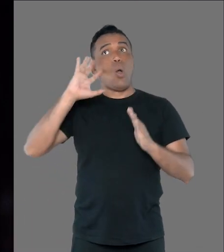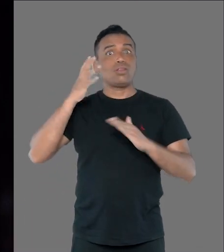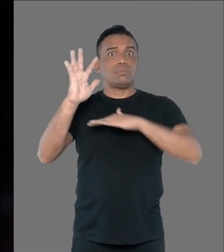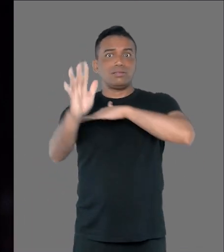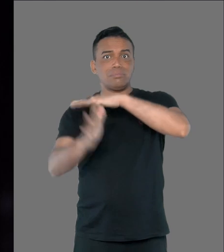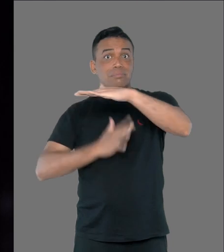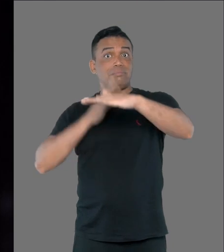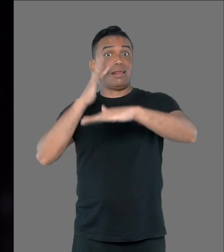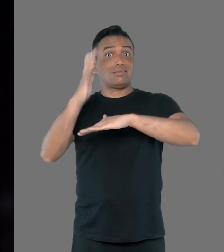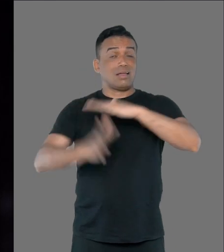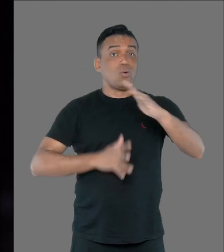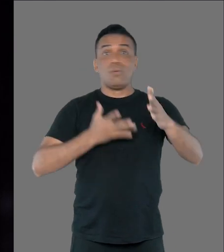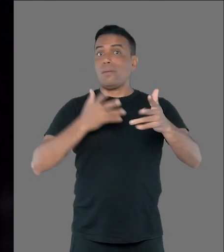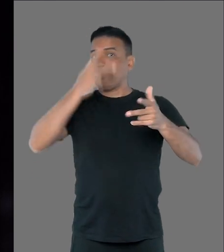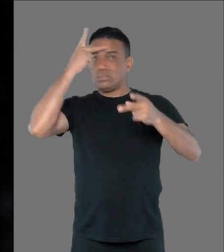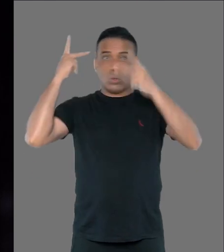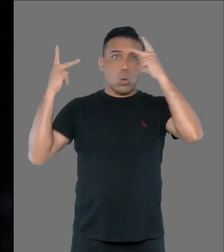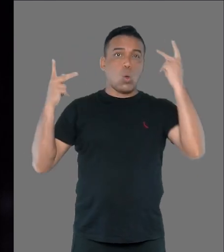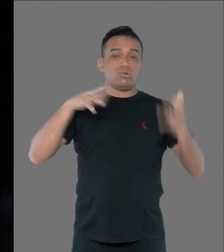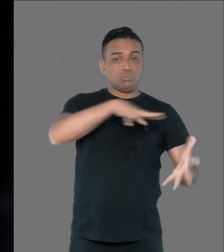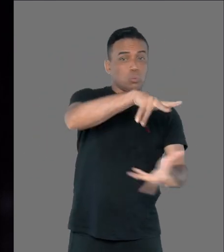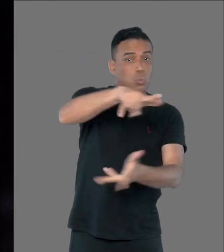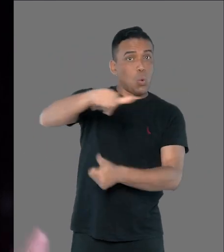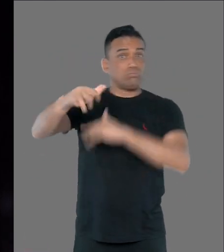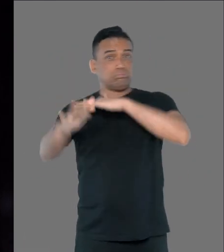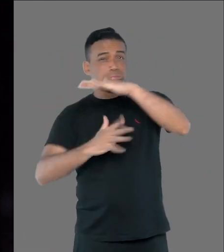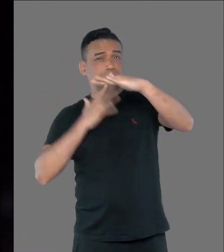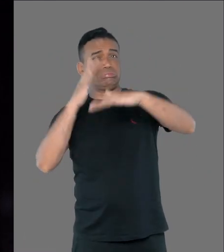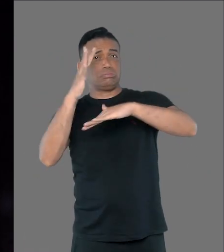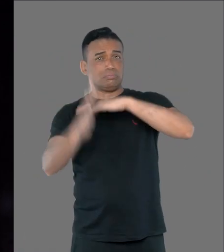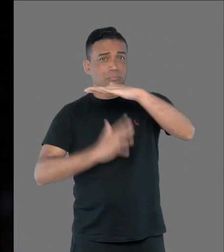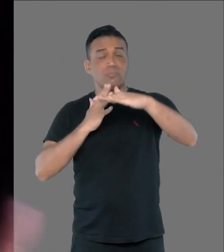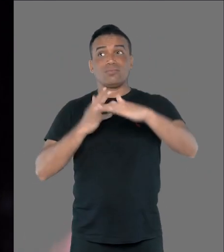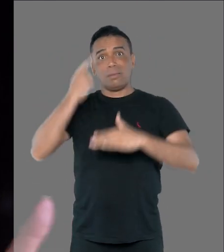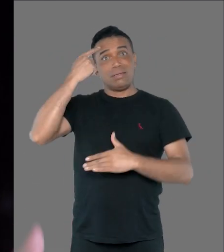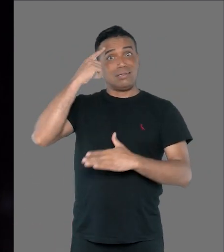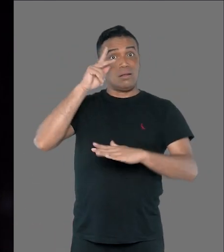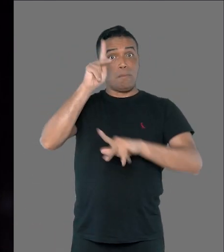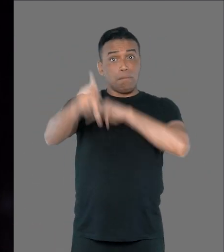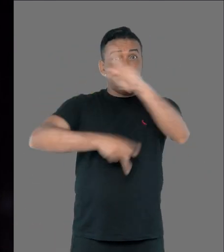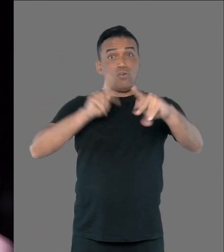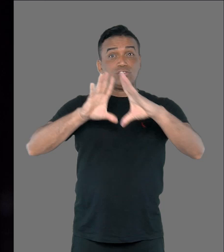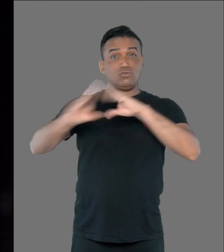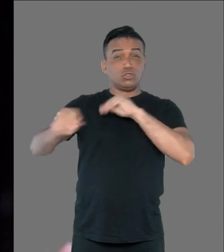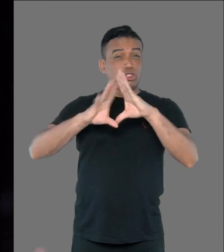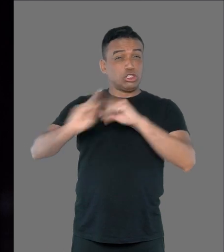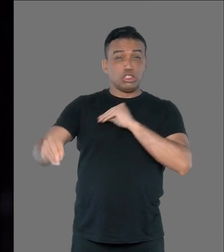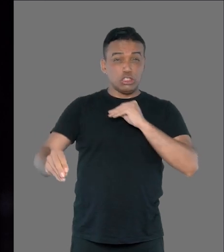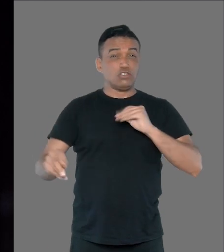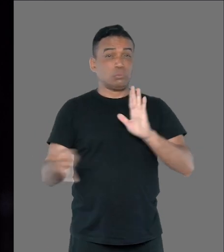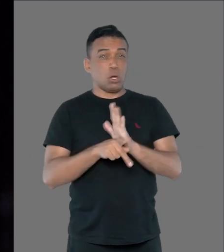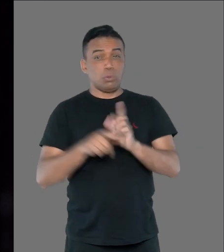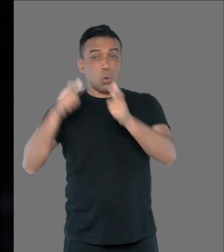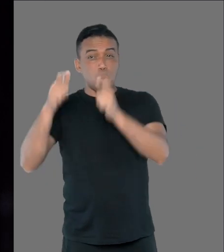vê o deslocamento de populações inteiras pelo mundo e pensa sempre nesses pobres fugitivos que são refugiados climáticos